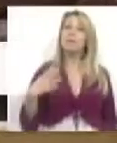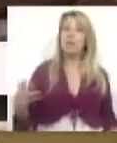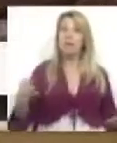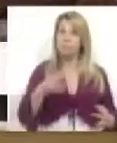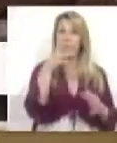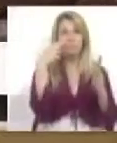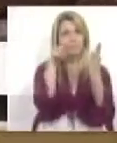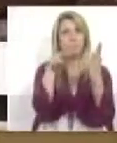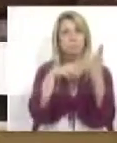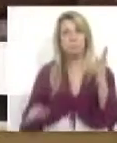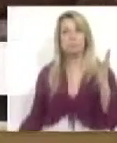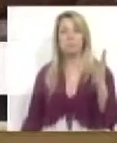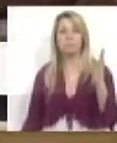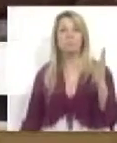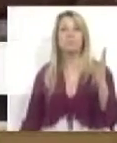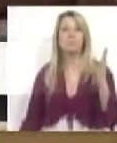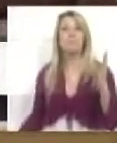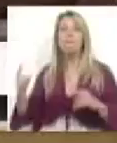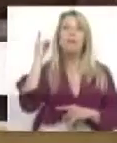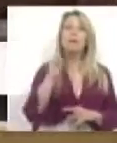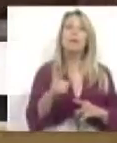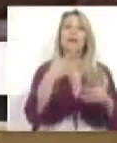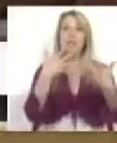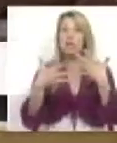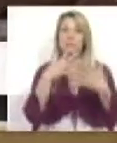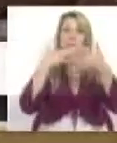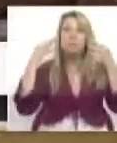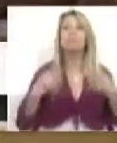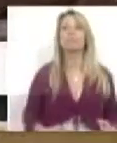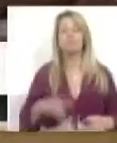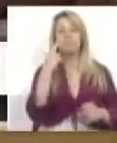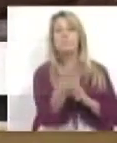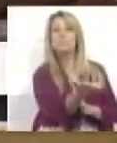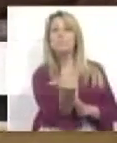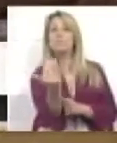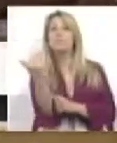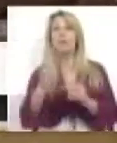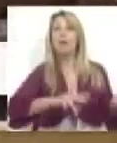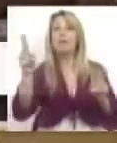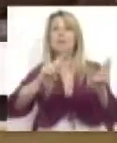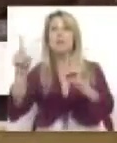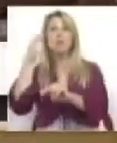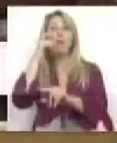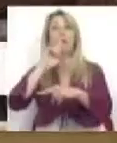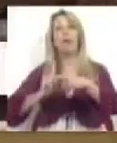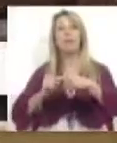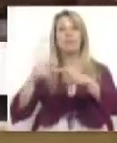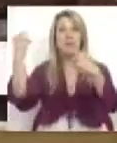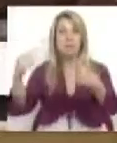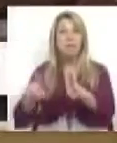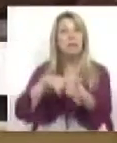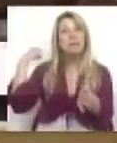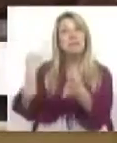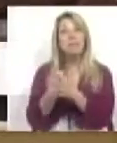e cito, a imposição de total transparência com a identificação das transações e seus beneficiários últimos, sempre que